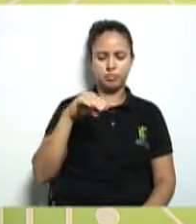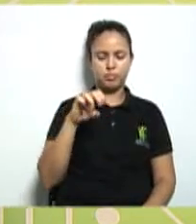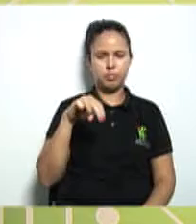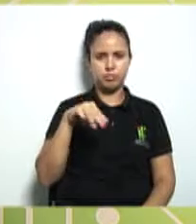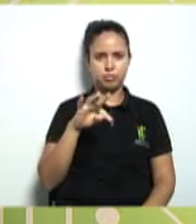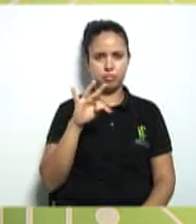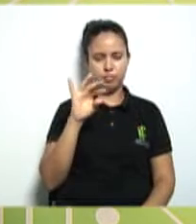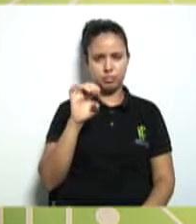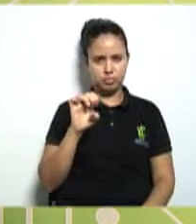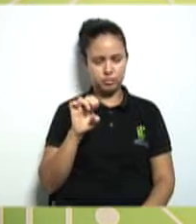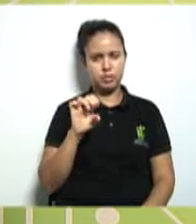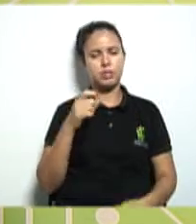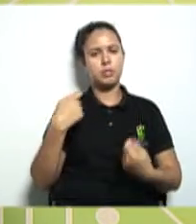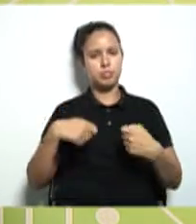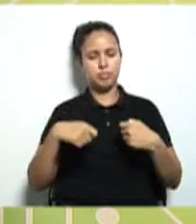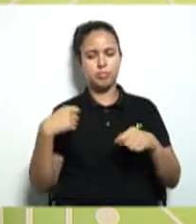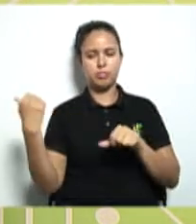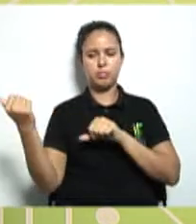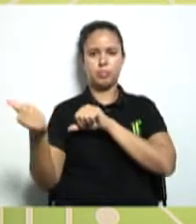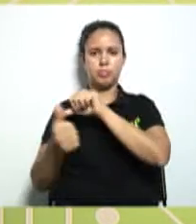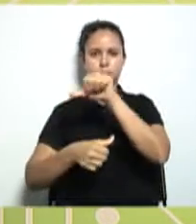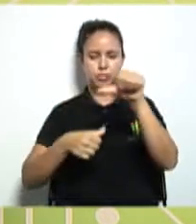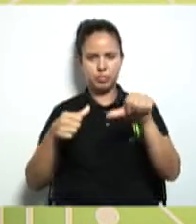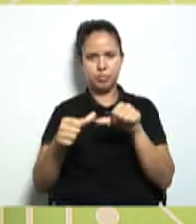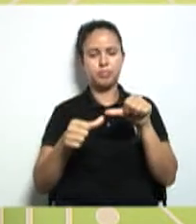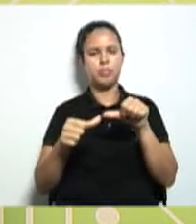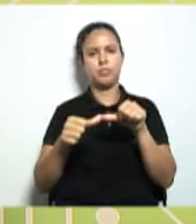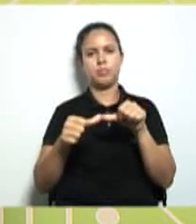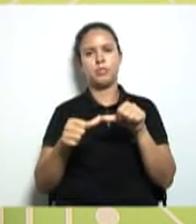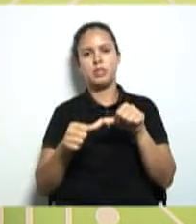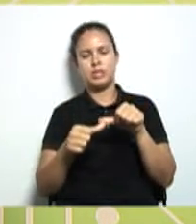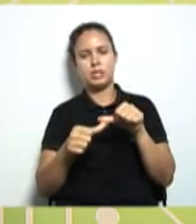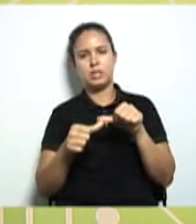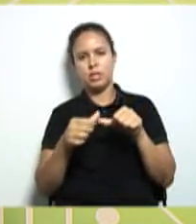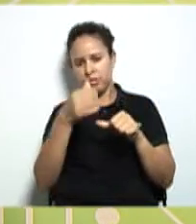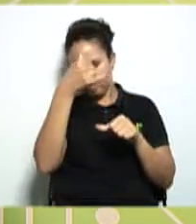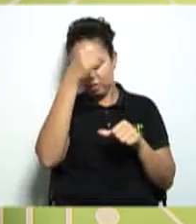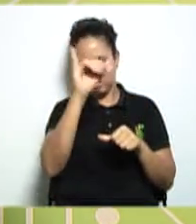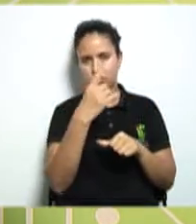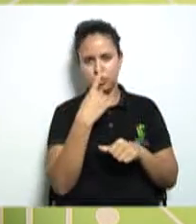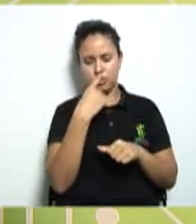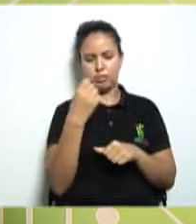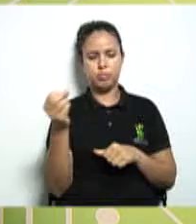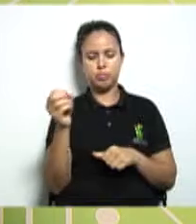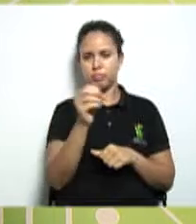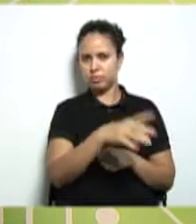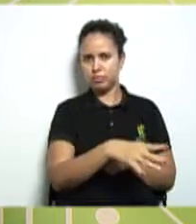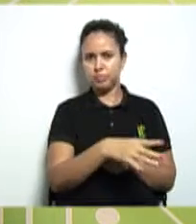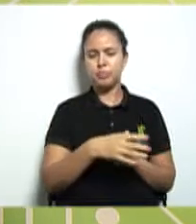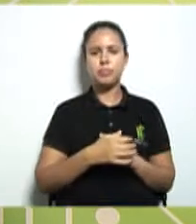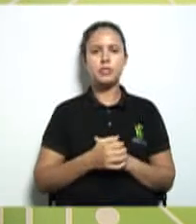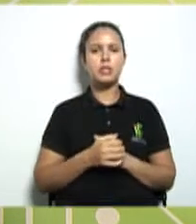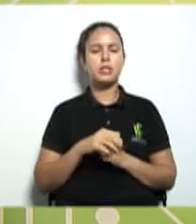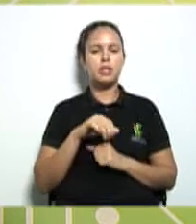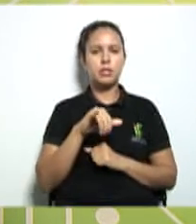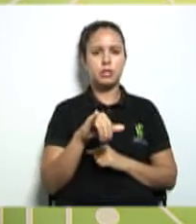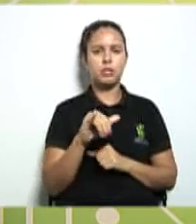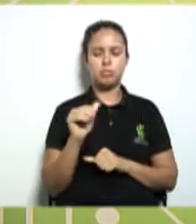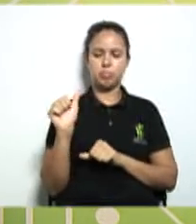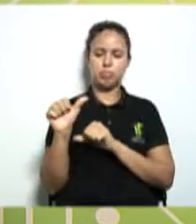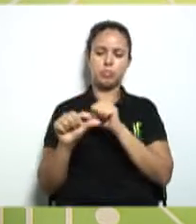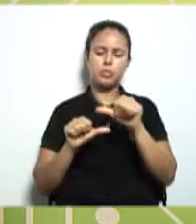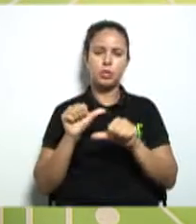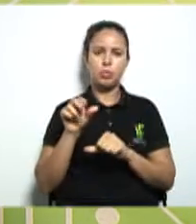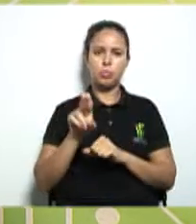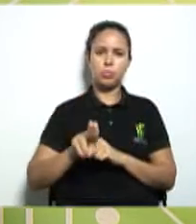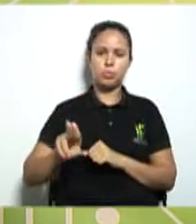forem reutilizadas, elas vão ser o quê? Jogadas fora. Então, se reutilizar essas